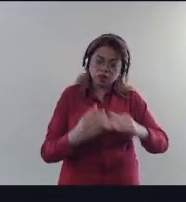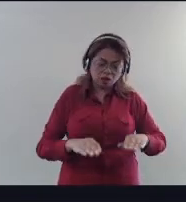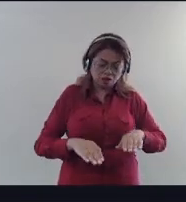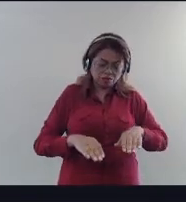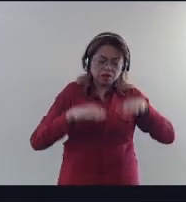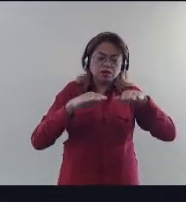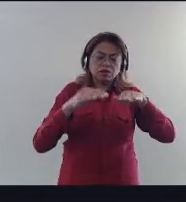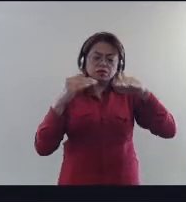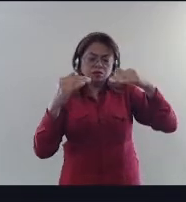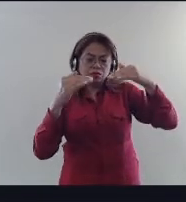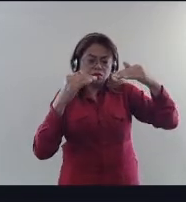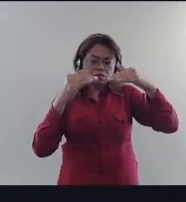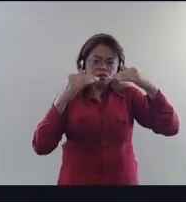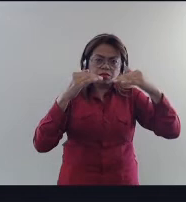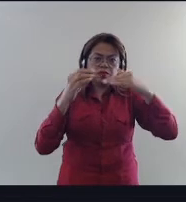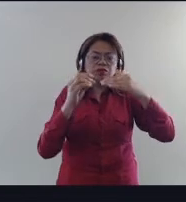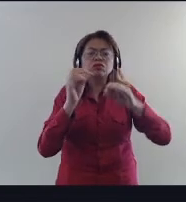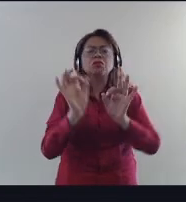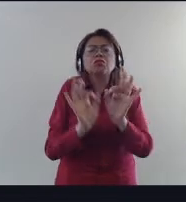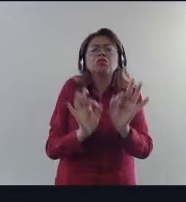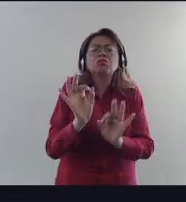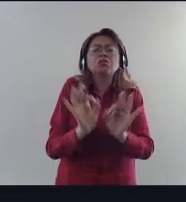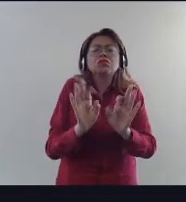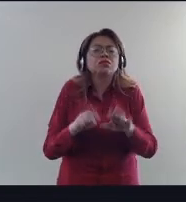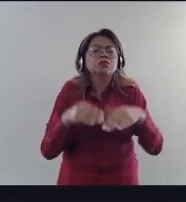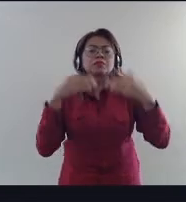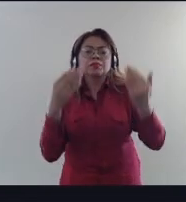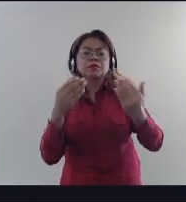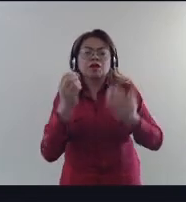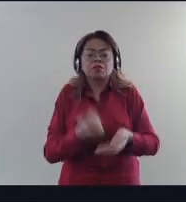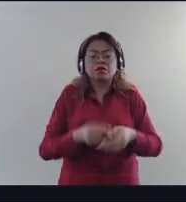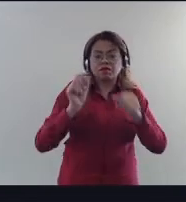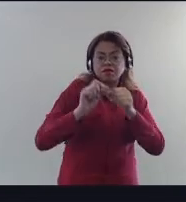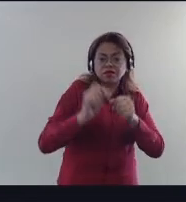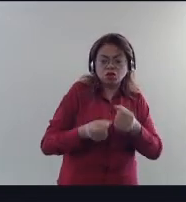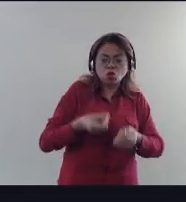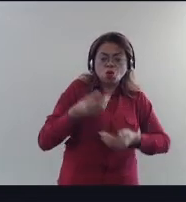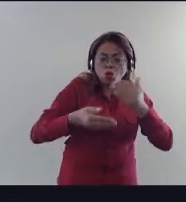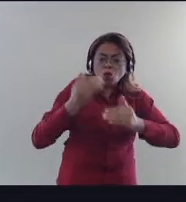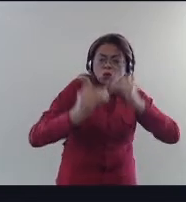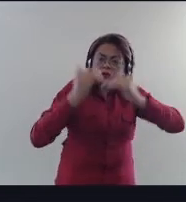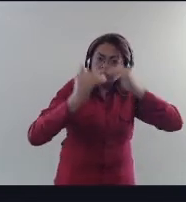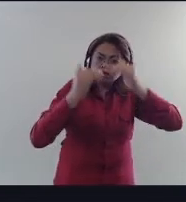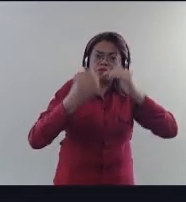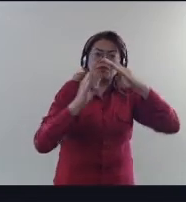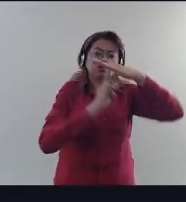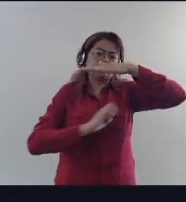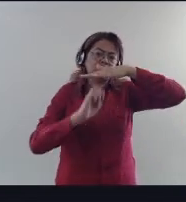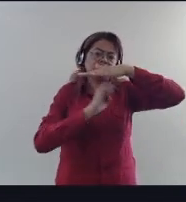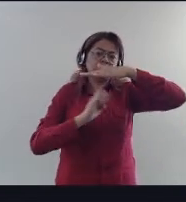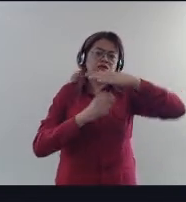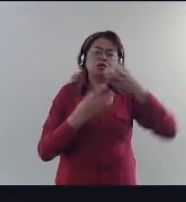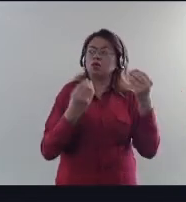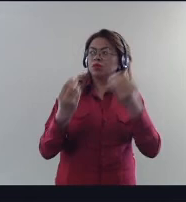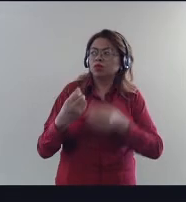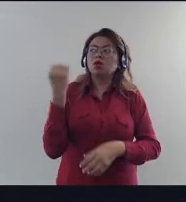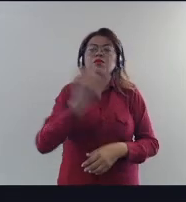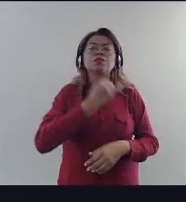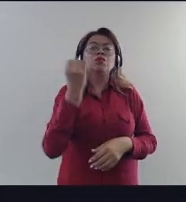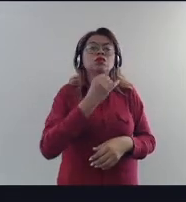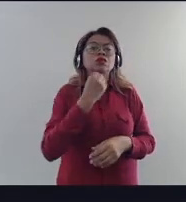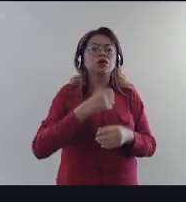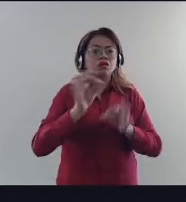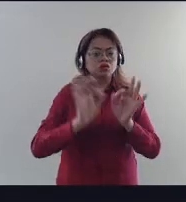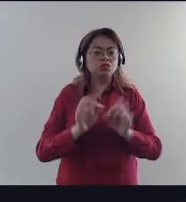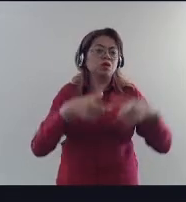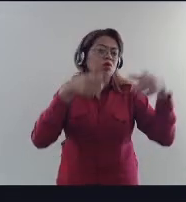à tecnologia, mas estratégias para impulsionar o crescimento de uma empresa. Isso é muito importante para um departamento jurídico, por